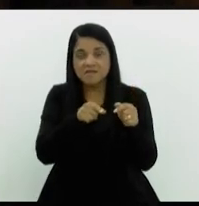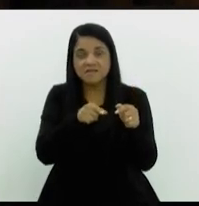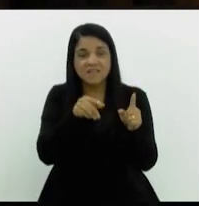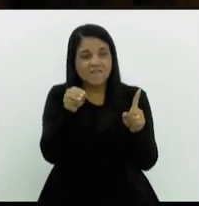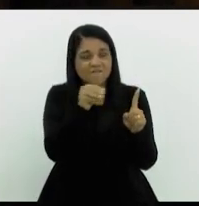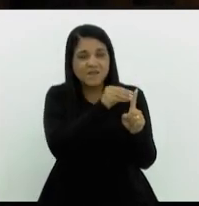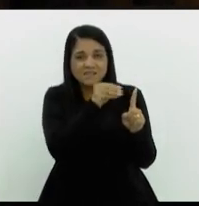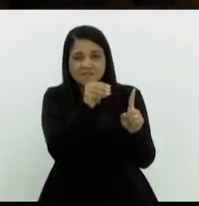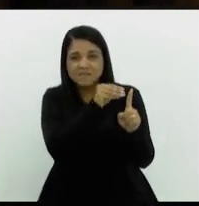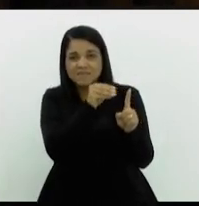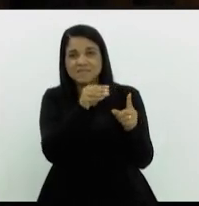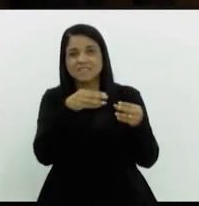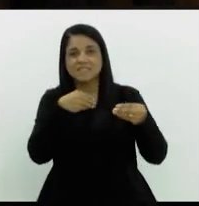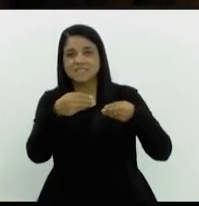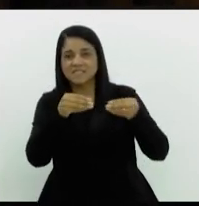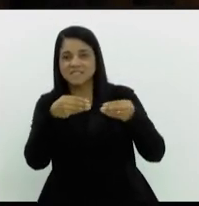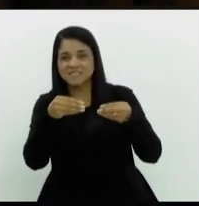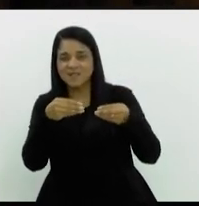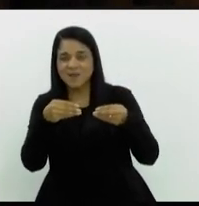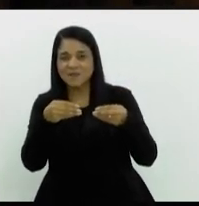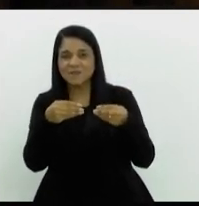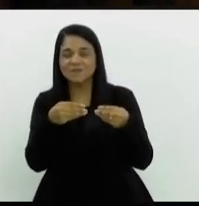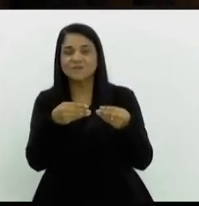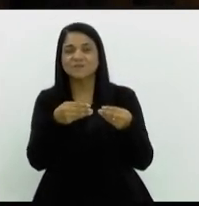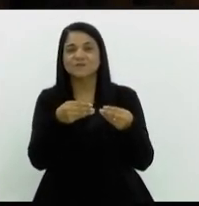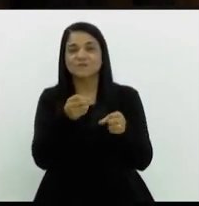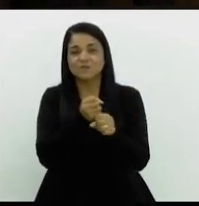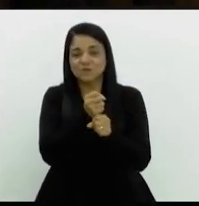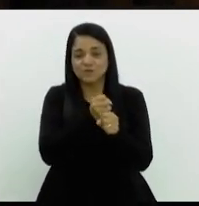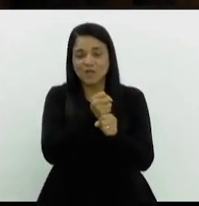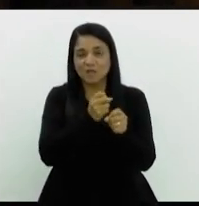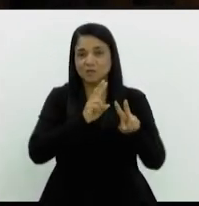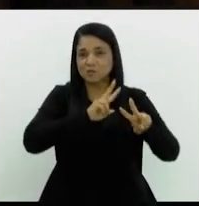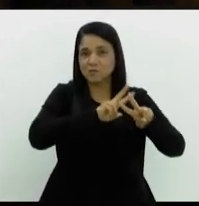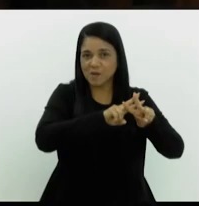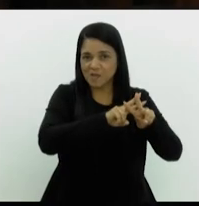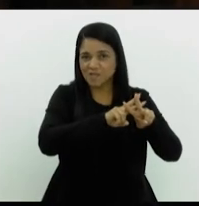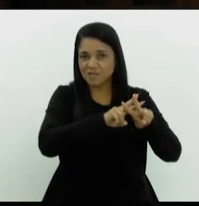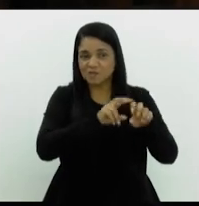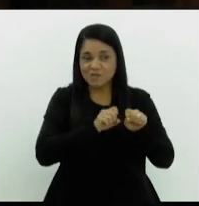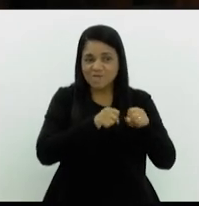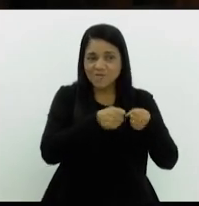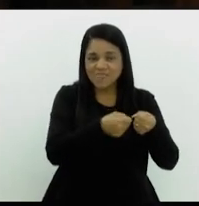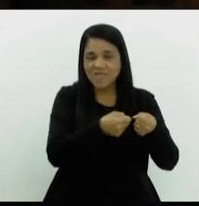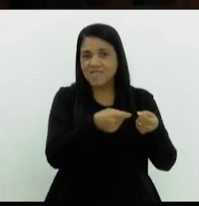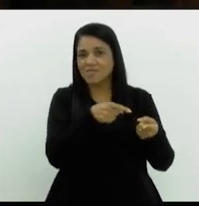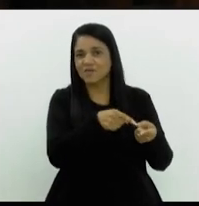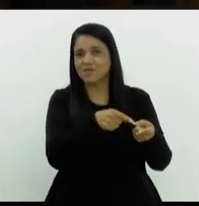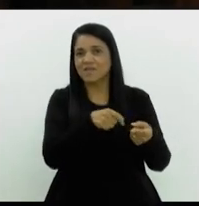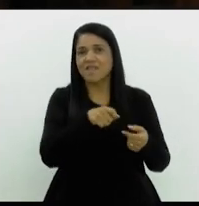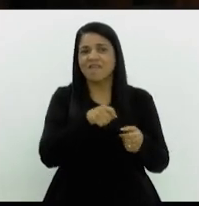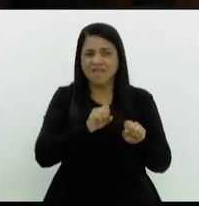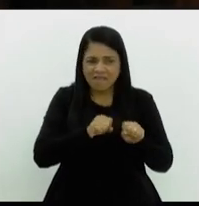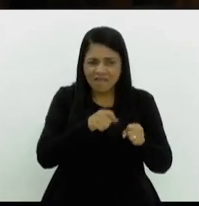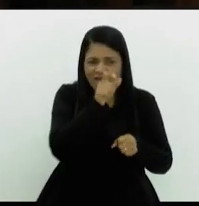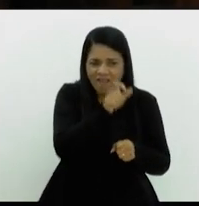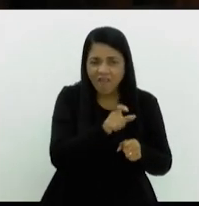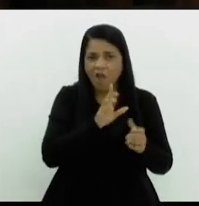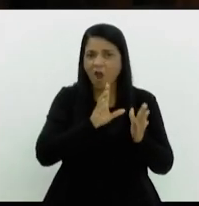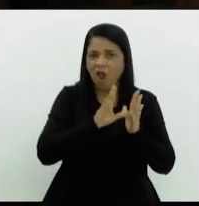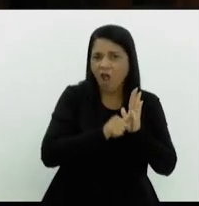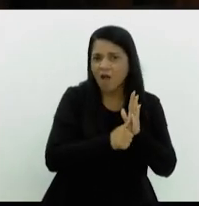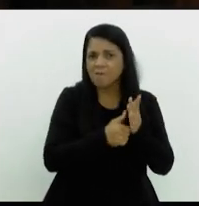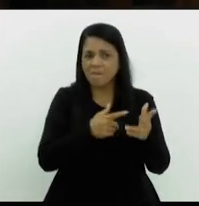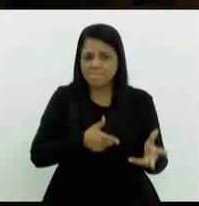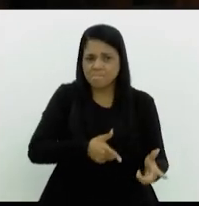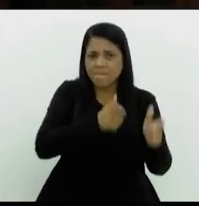das penas para facínoras? Aquele que saiu em defesa de quem assassina, de quem rouba, de quem mata nesse